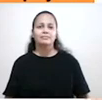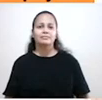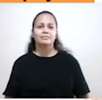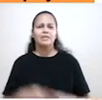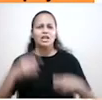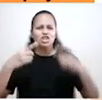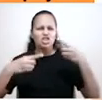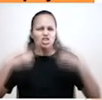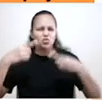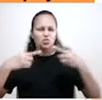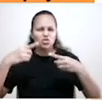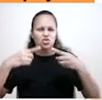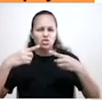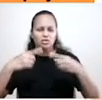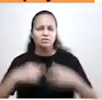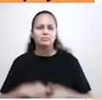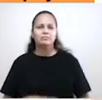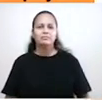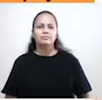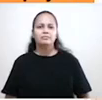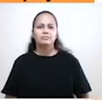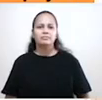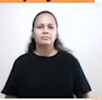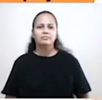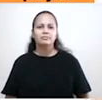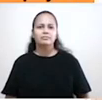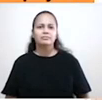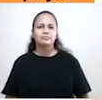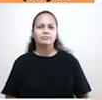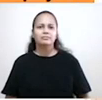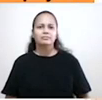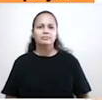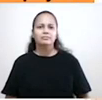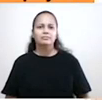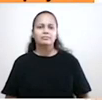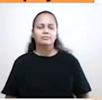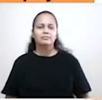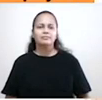Discuss, discutir. Discussed.